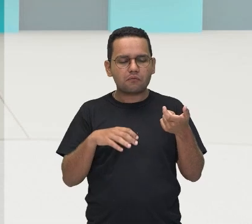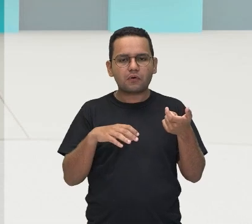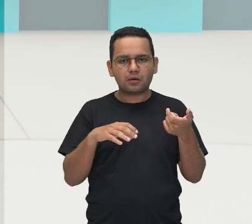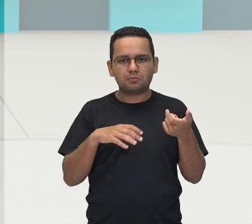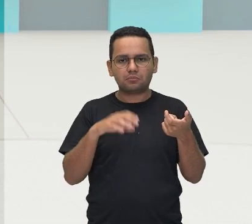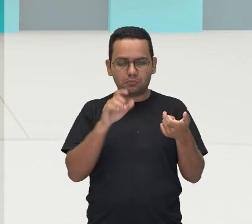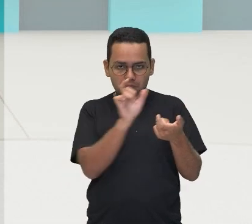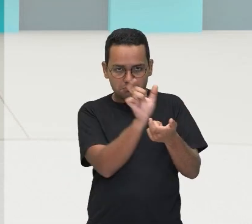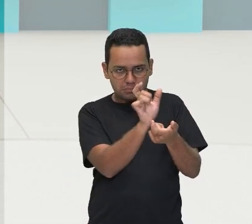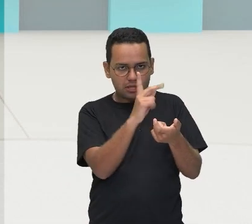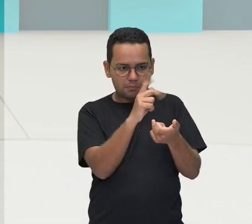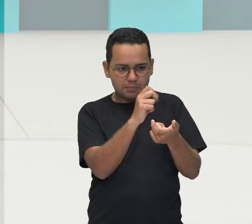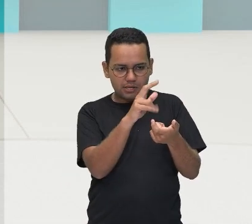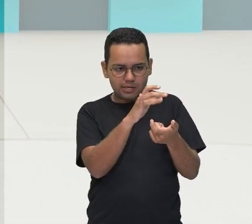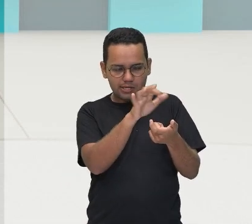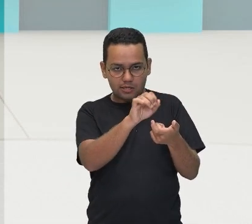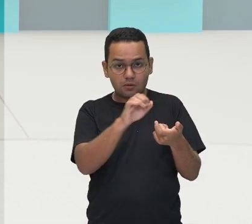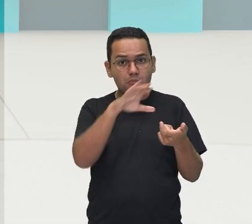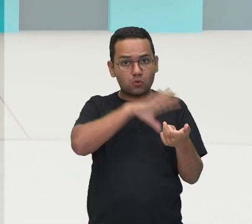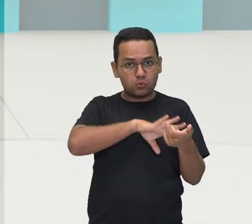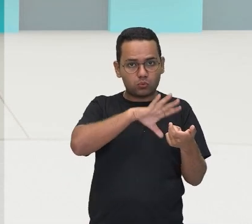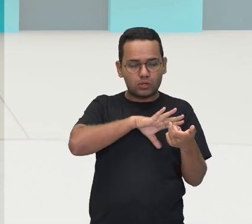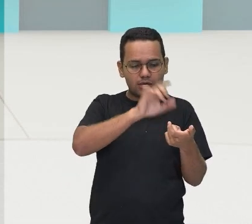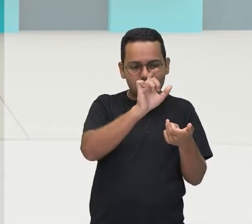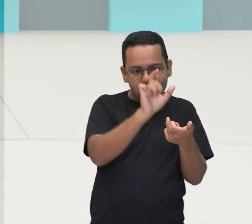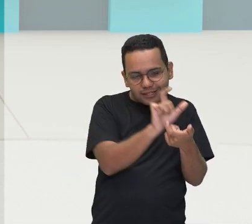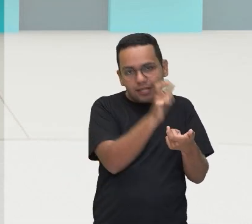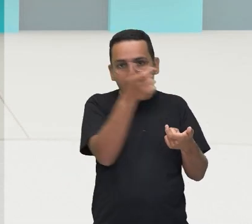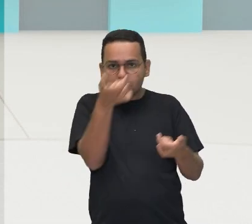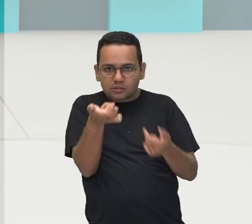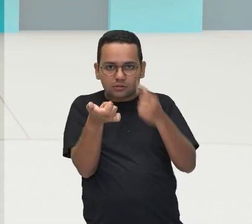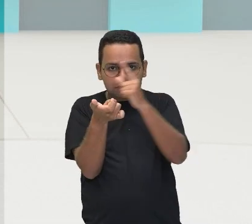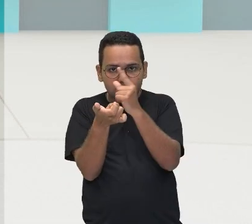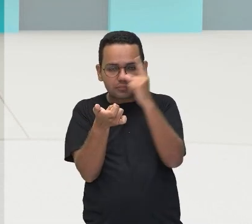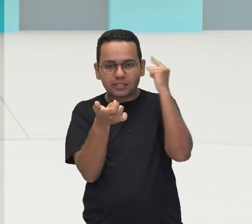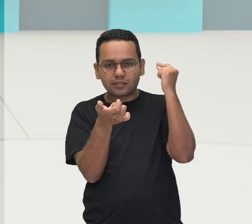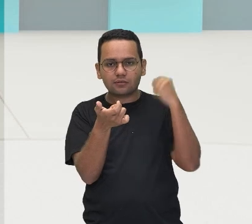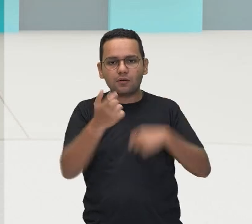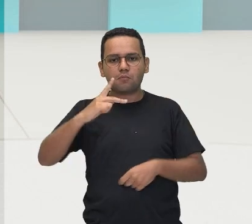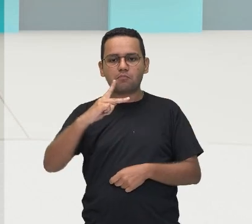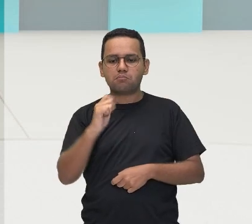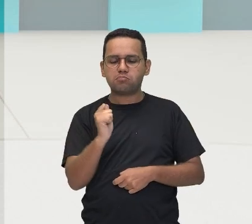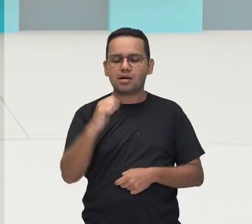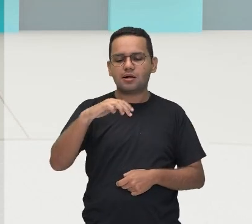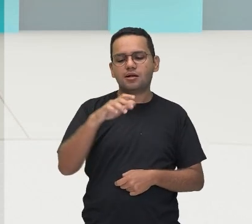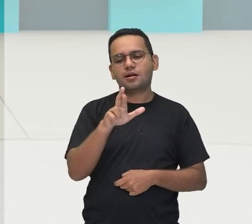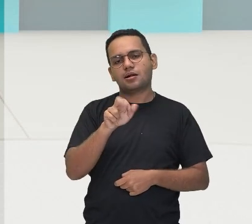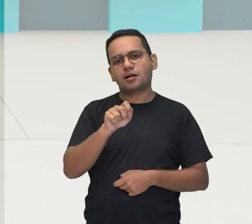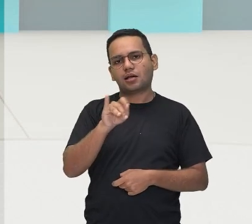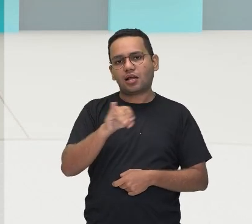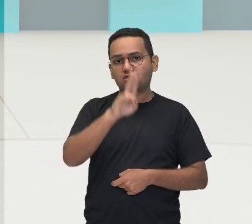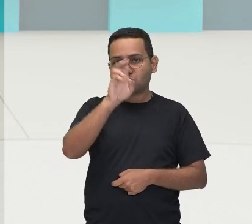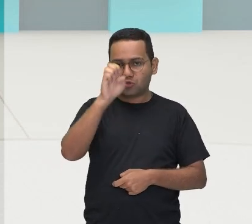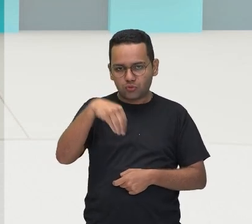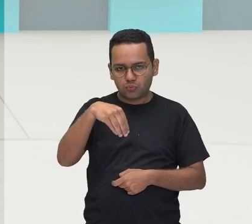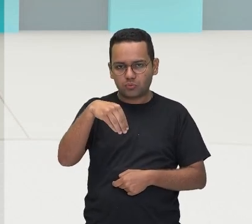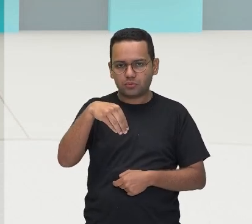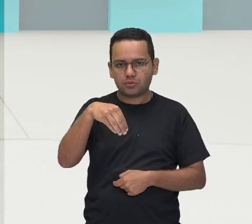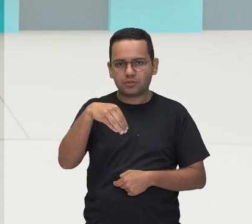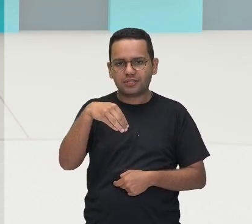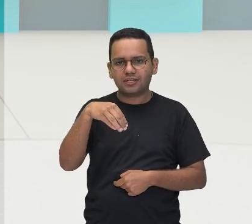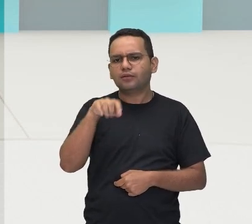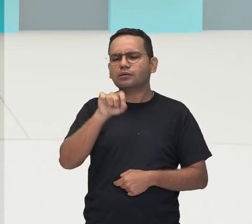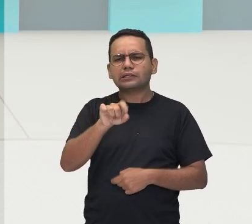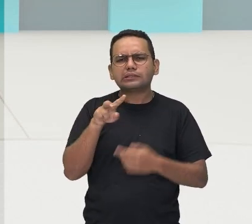do grego pancrátio, que significa cerco total ou poderes totais. E daí a gente